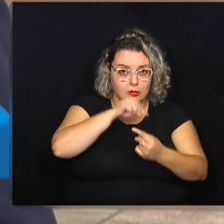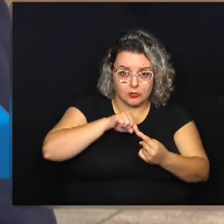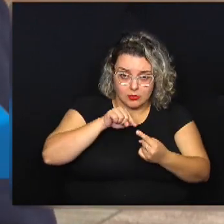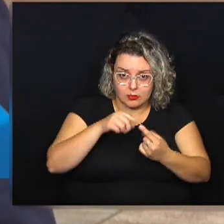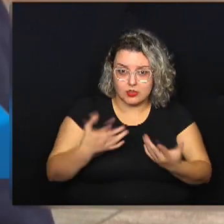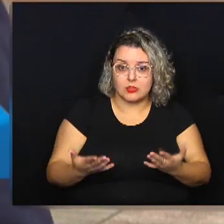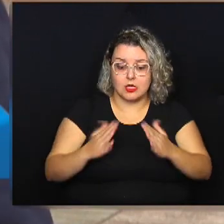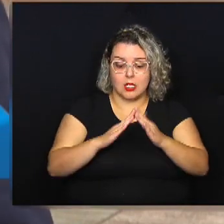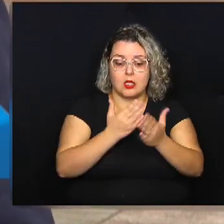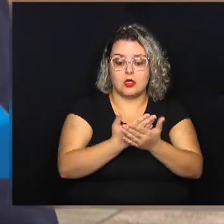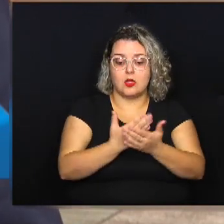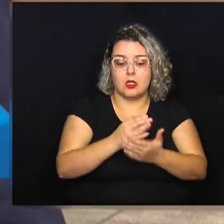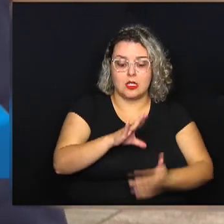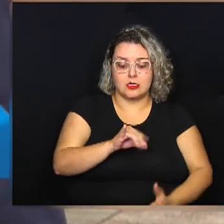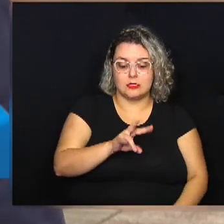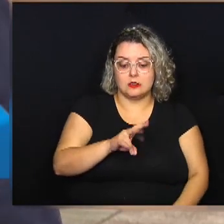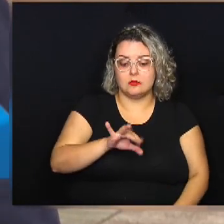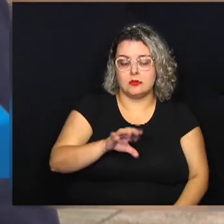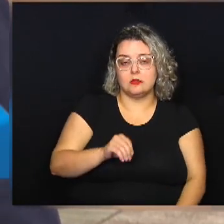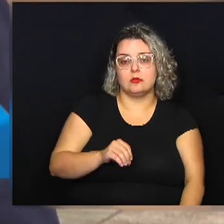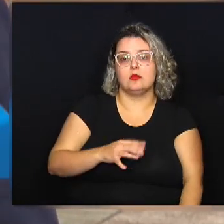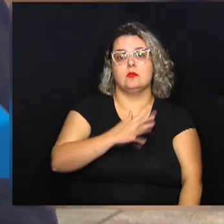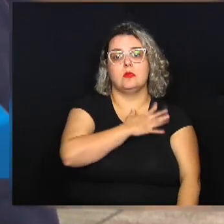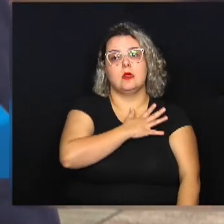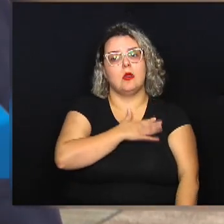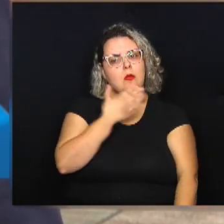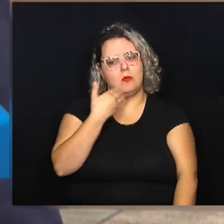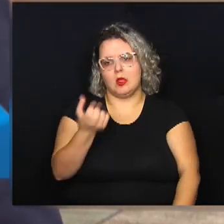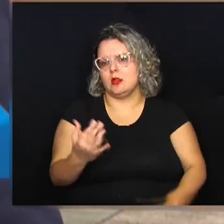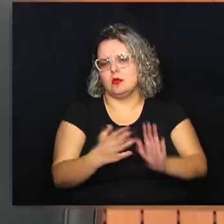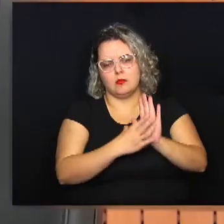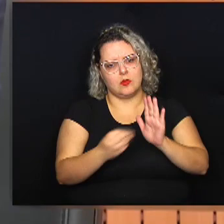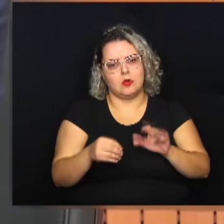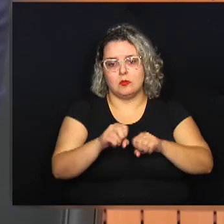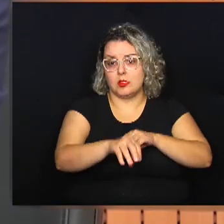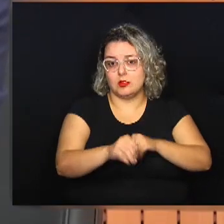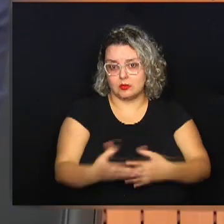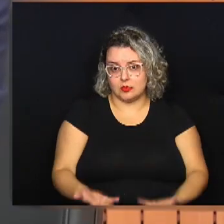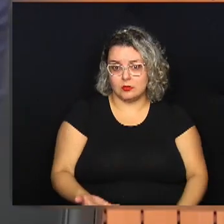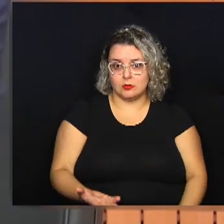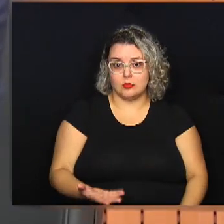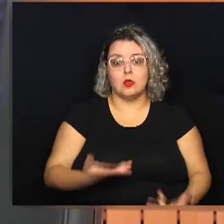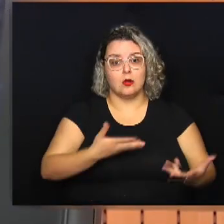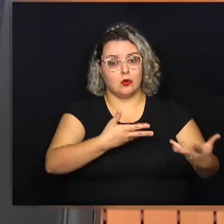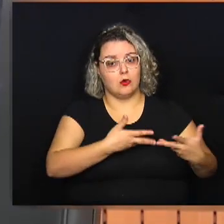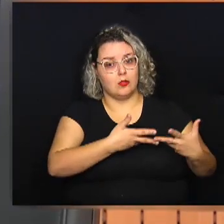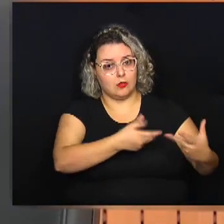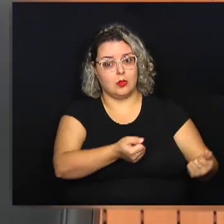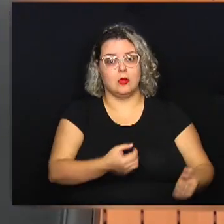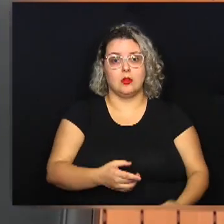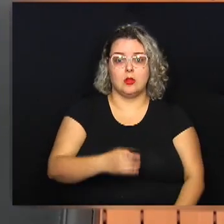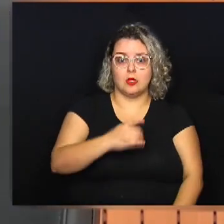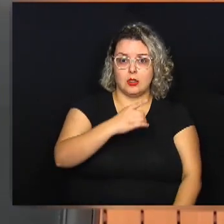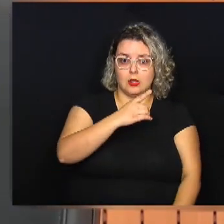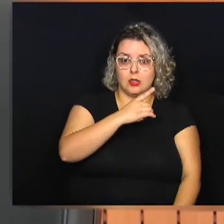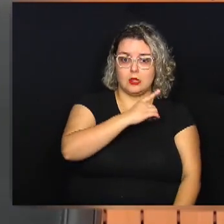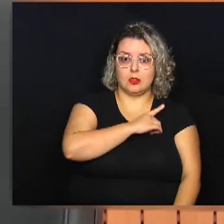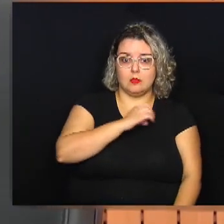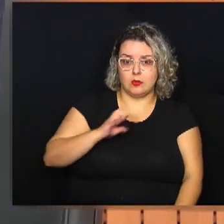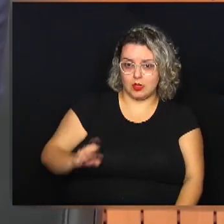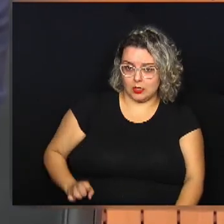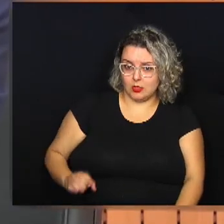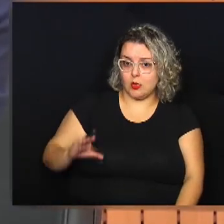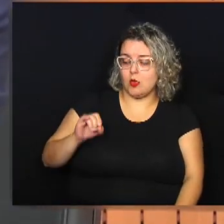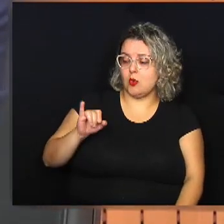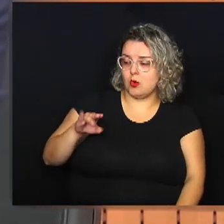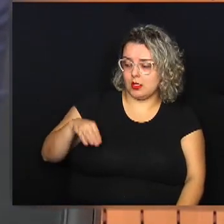escola cívico-militar é o melhor modelo hoje para a educação, para o ensino. O convidado, o deputado estadual Tenente Coimbra, autor da lei